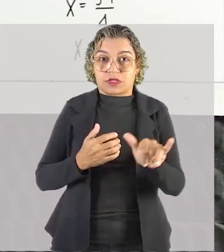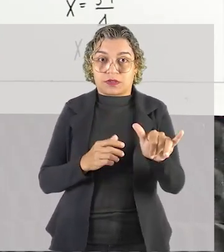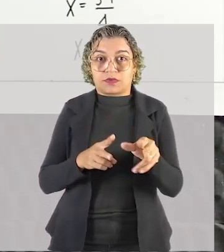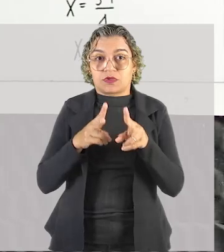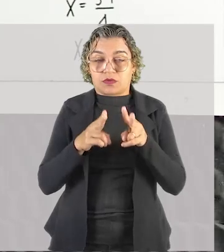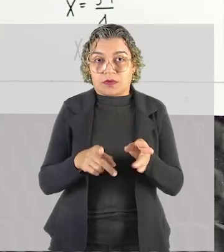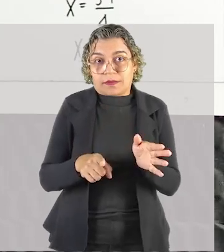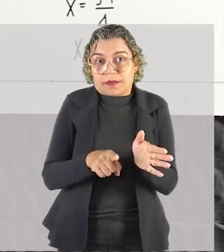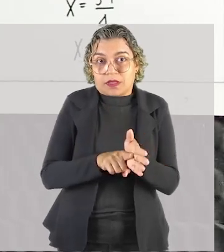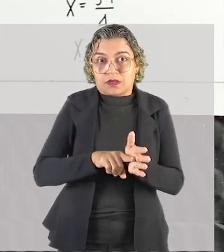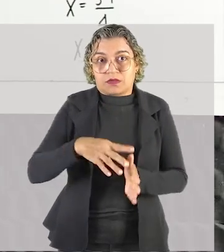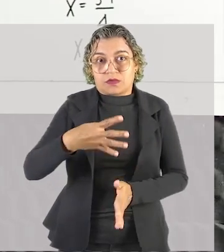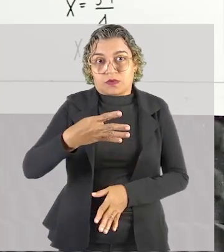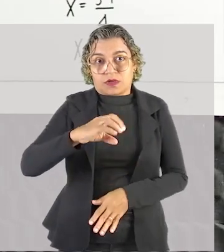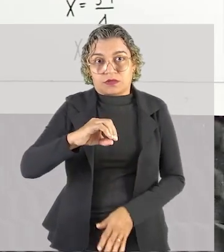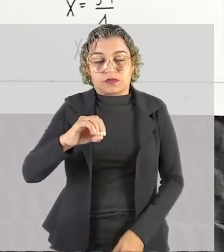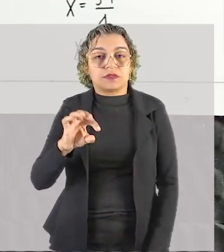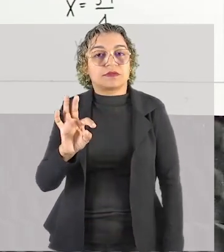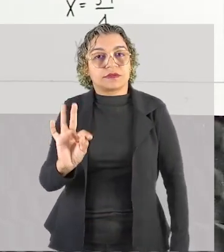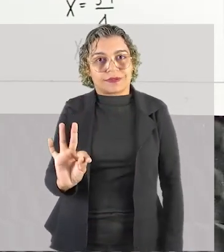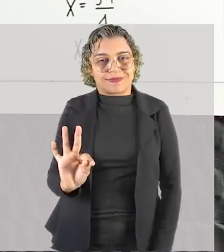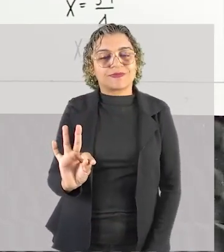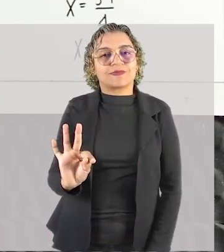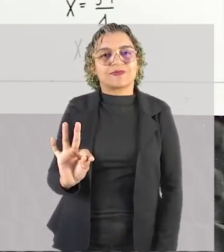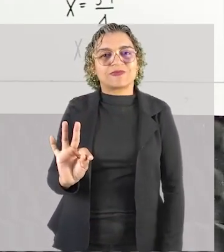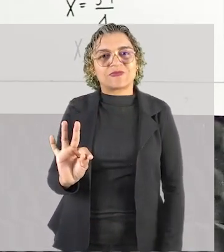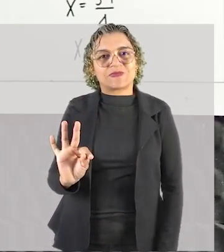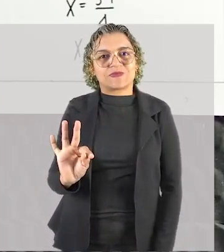igual a menos 400T